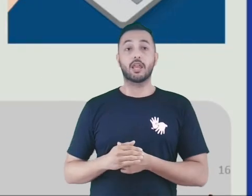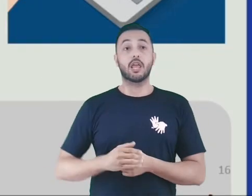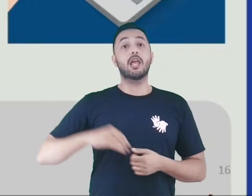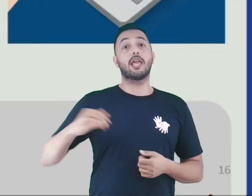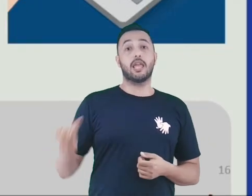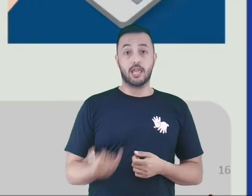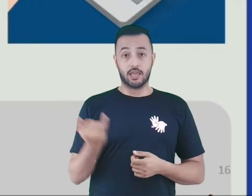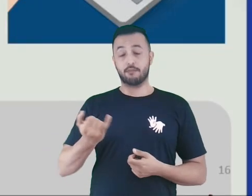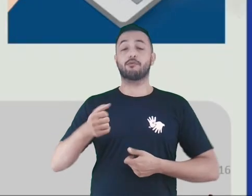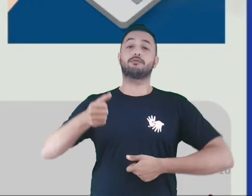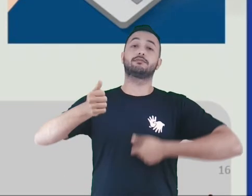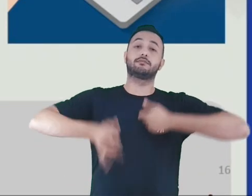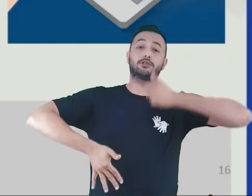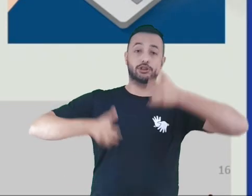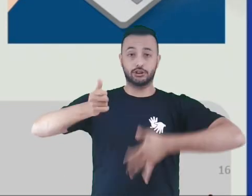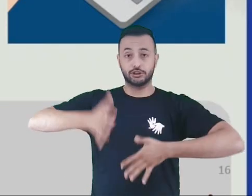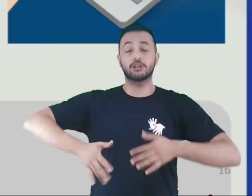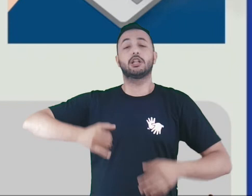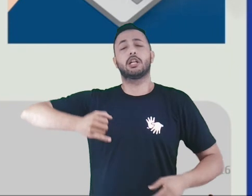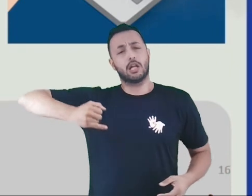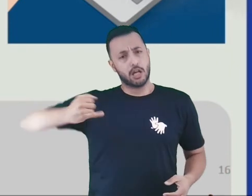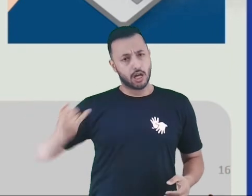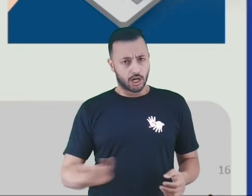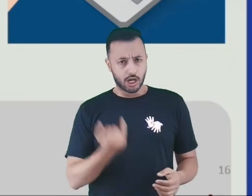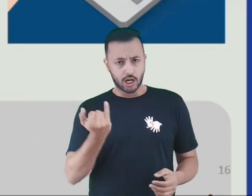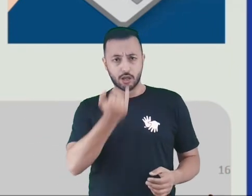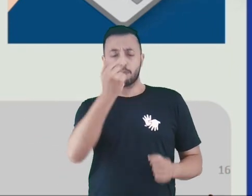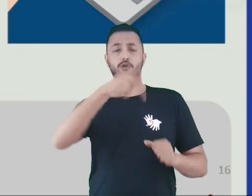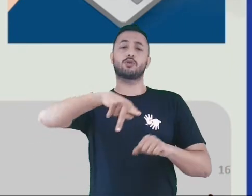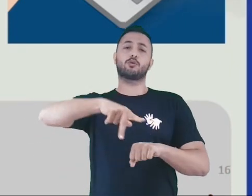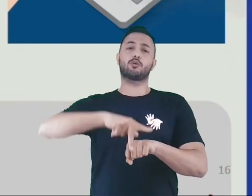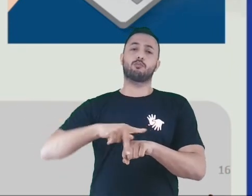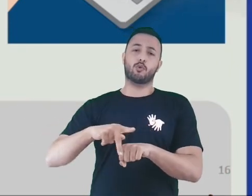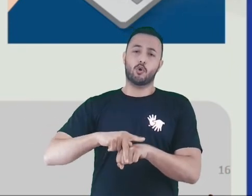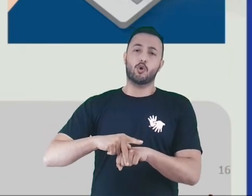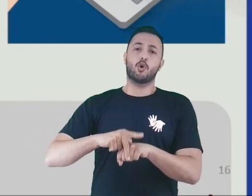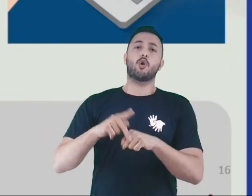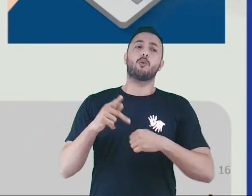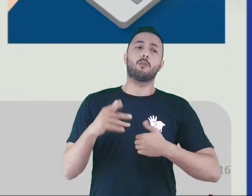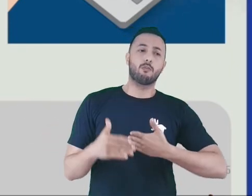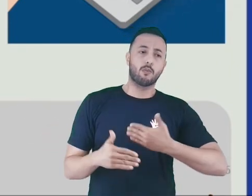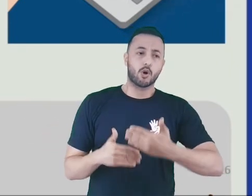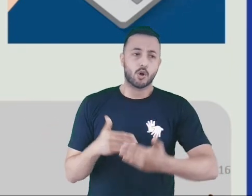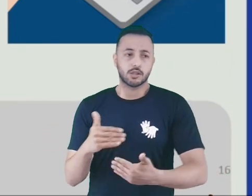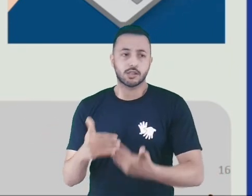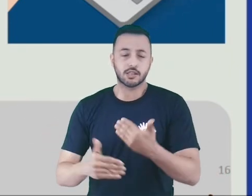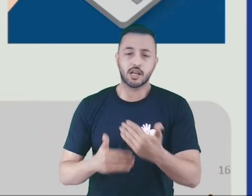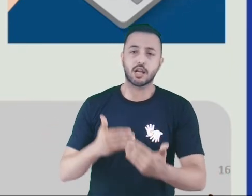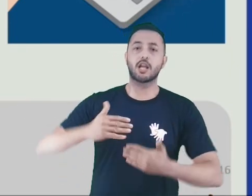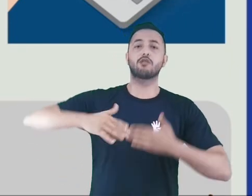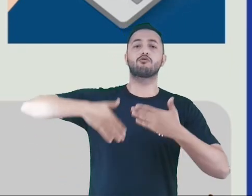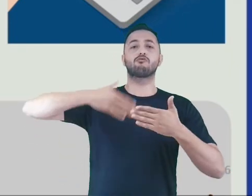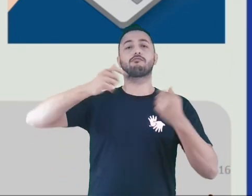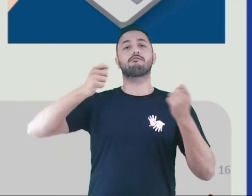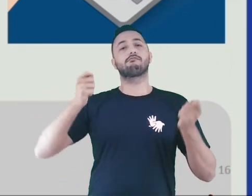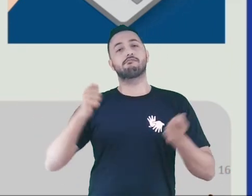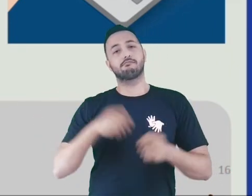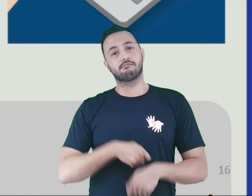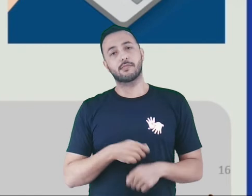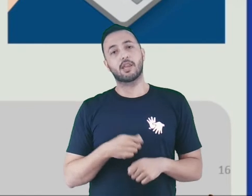importante ressaltar a importância dos pronomes para o processo de construção